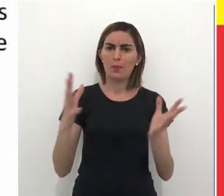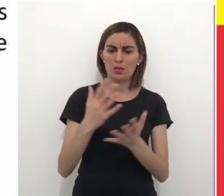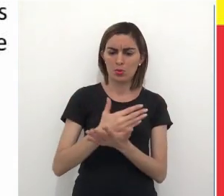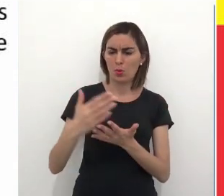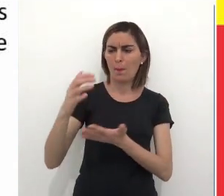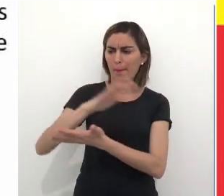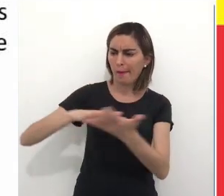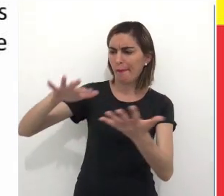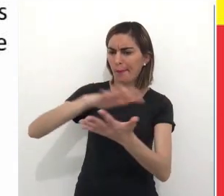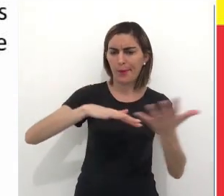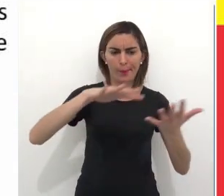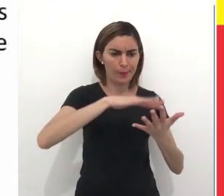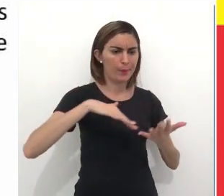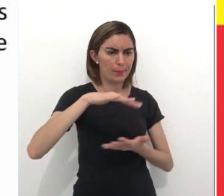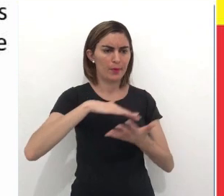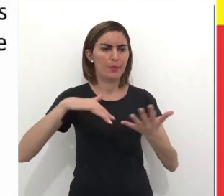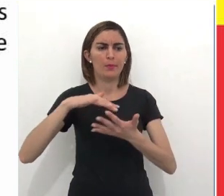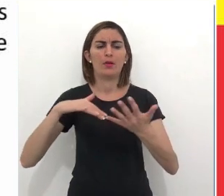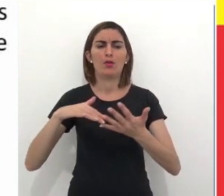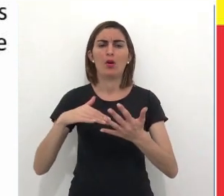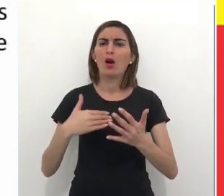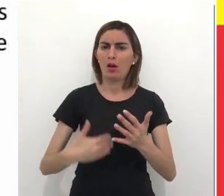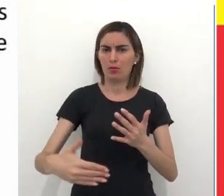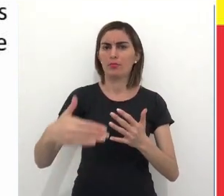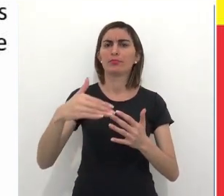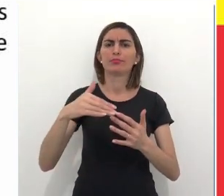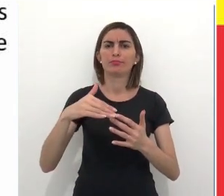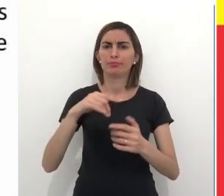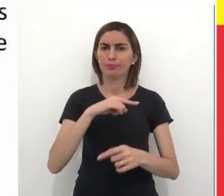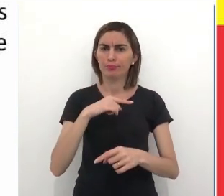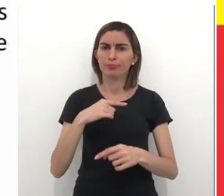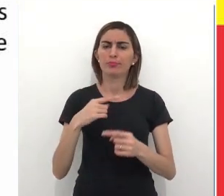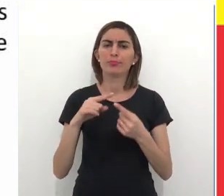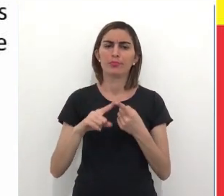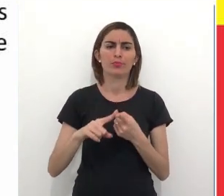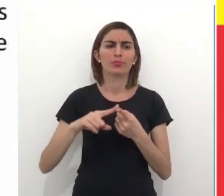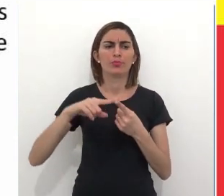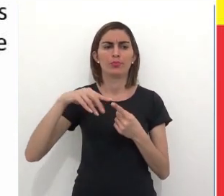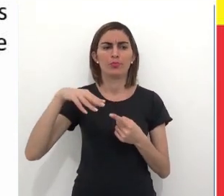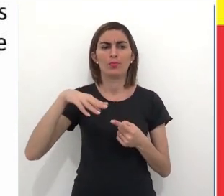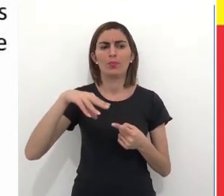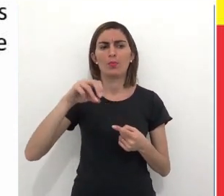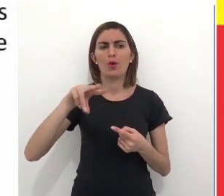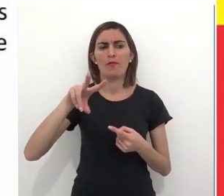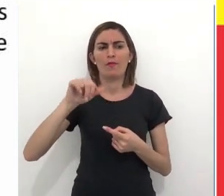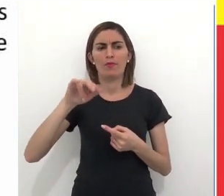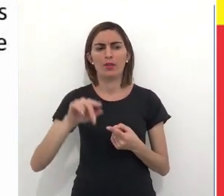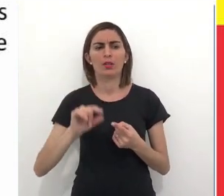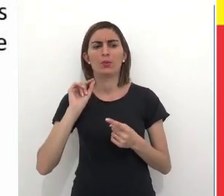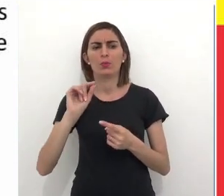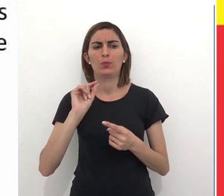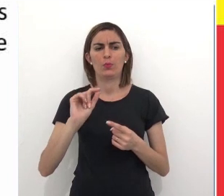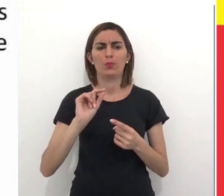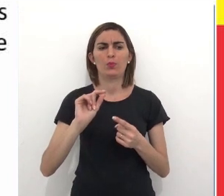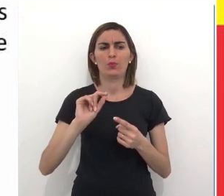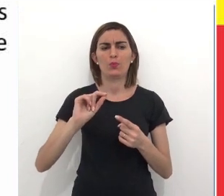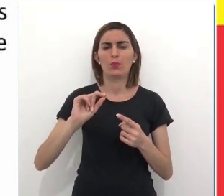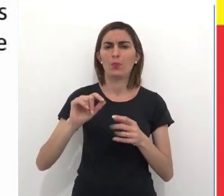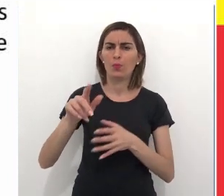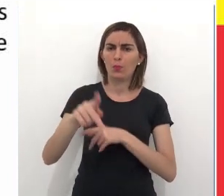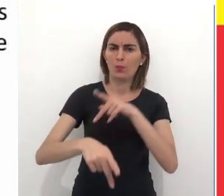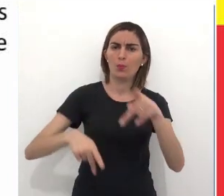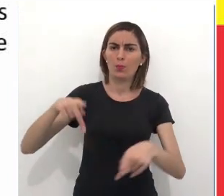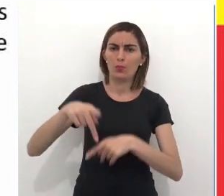a eclodir em revoltas e serviu de mote para congregar